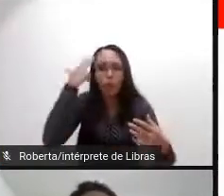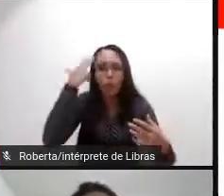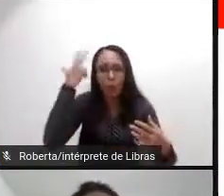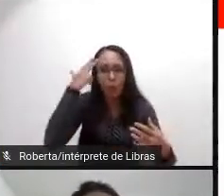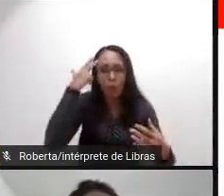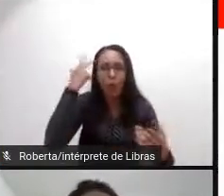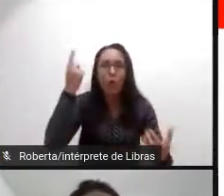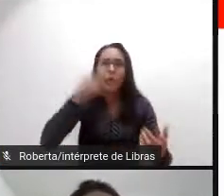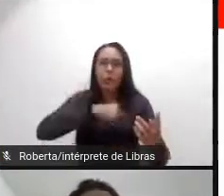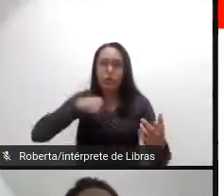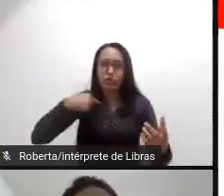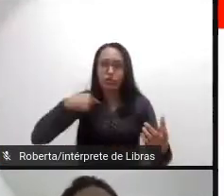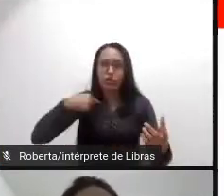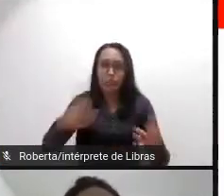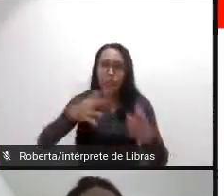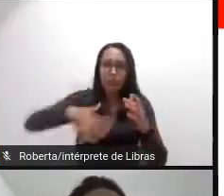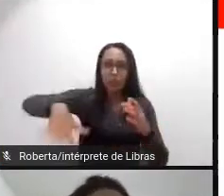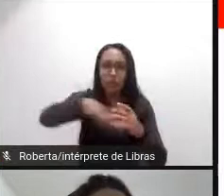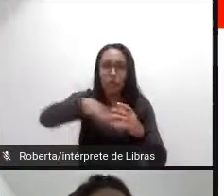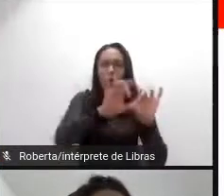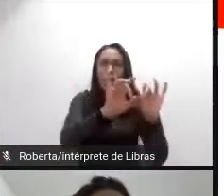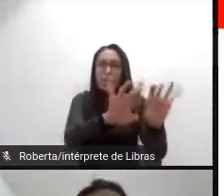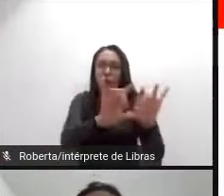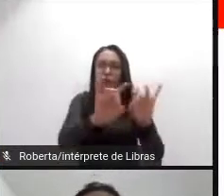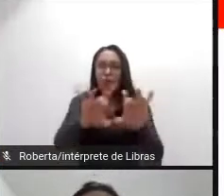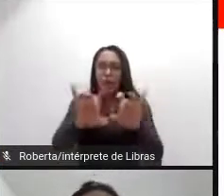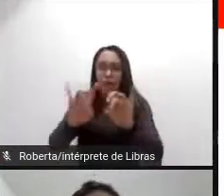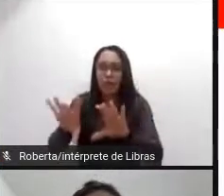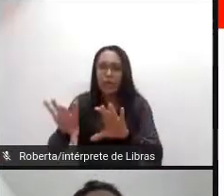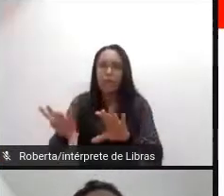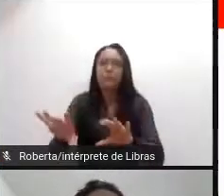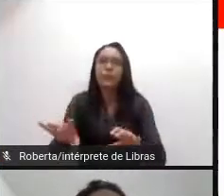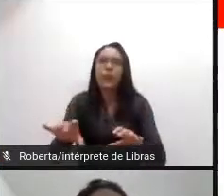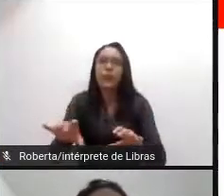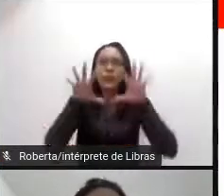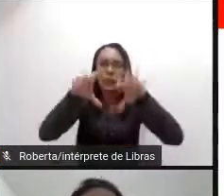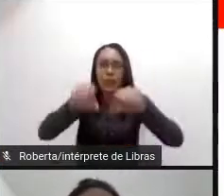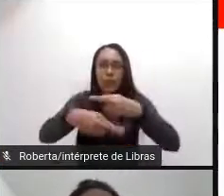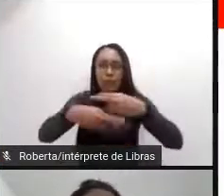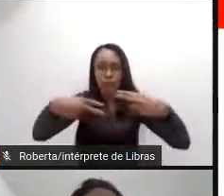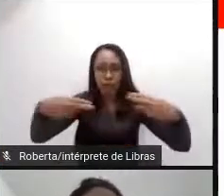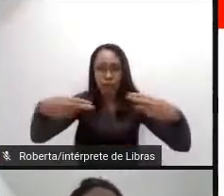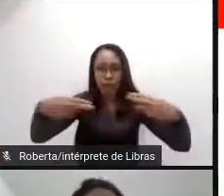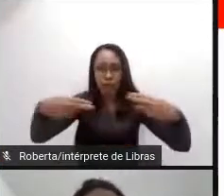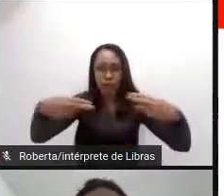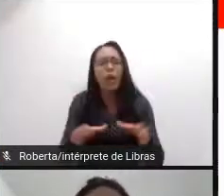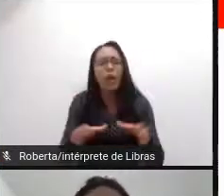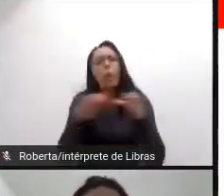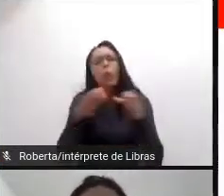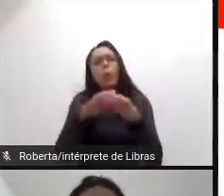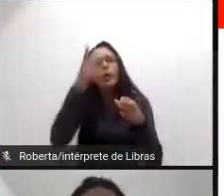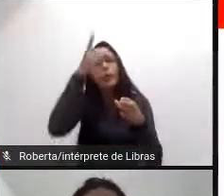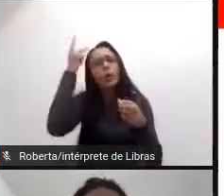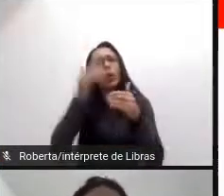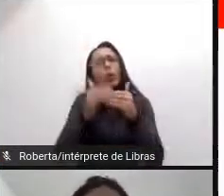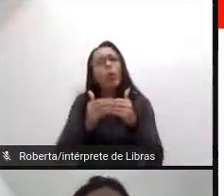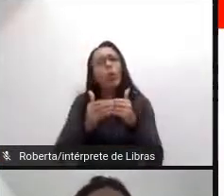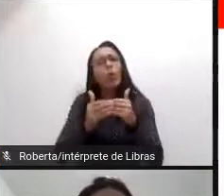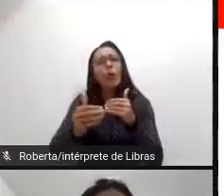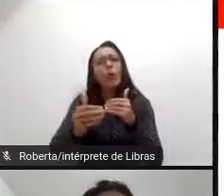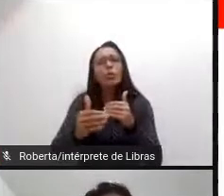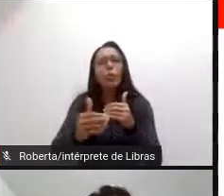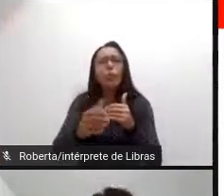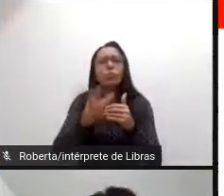regiões, essa venda de animais vivos, esses mercados. Então, esse grupo de pessoas começou a apresentar uma